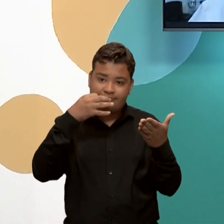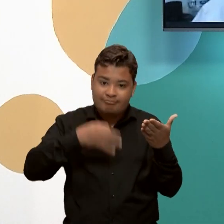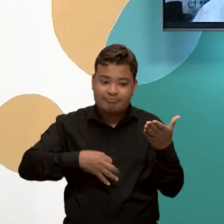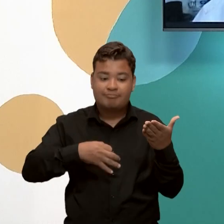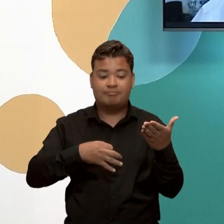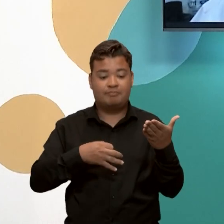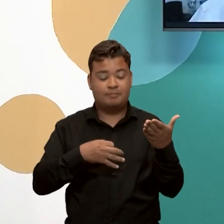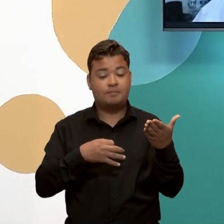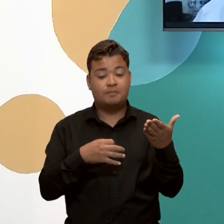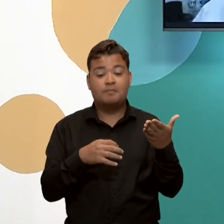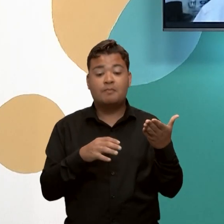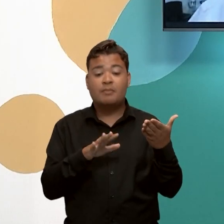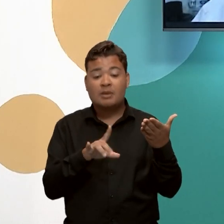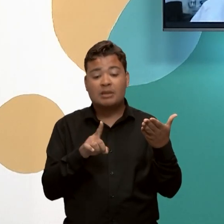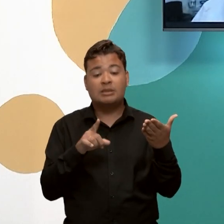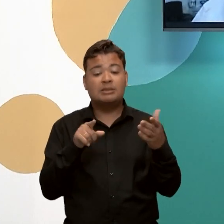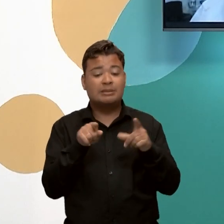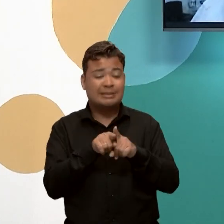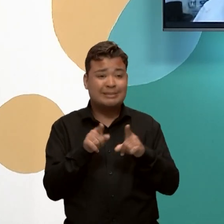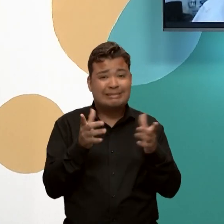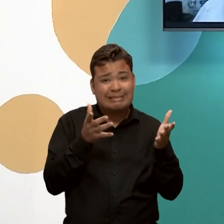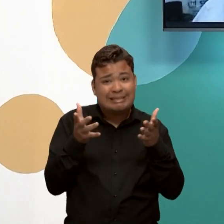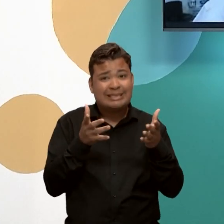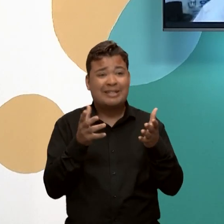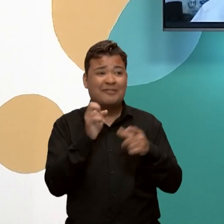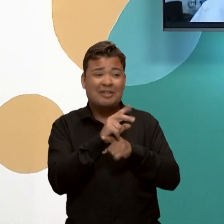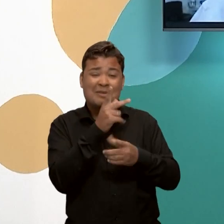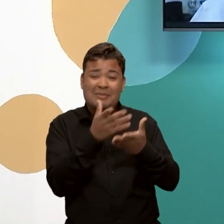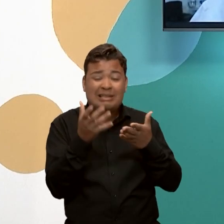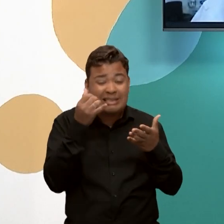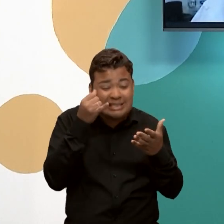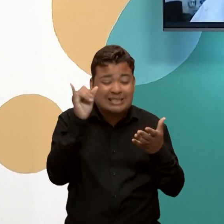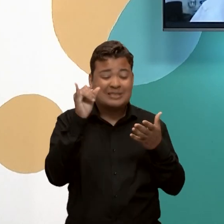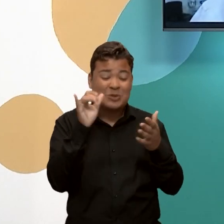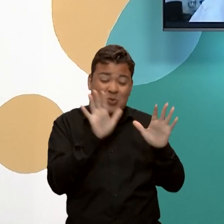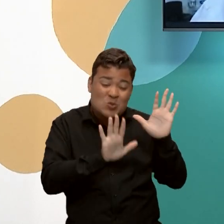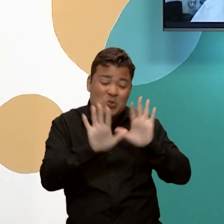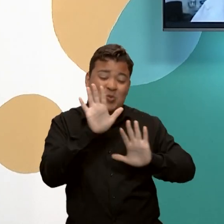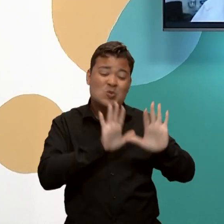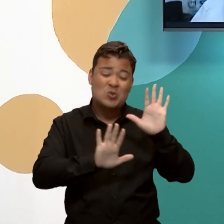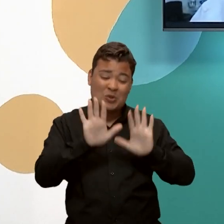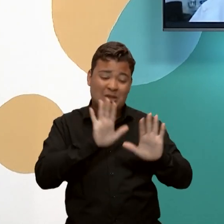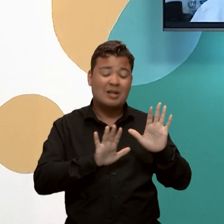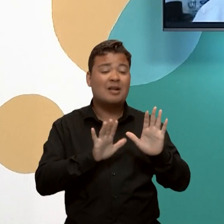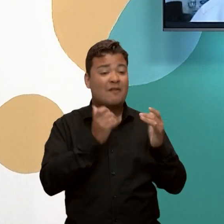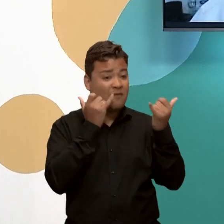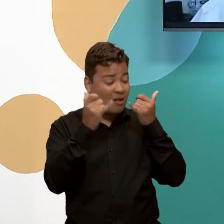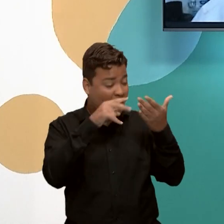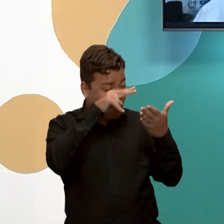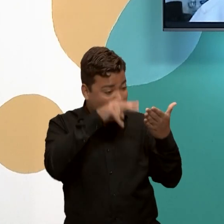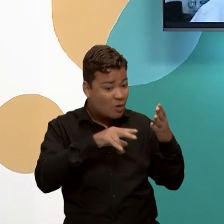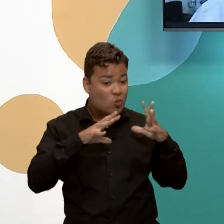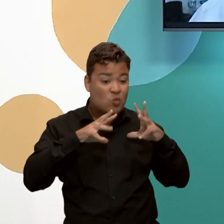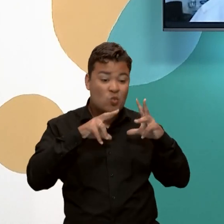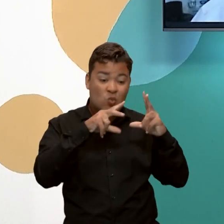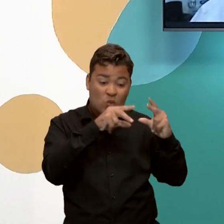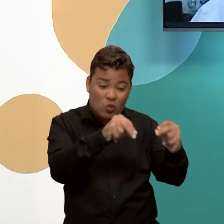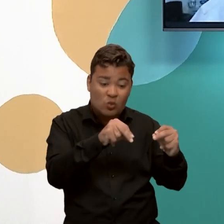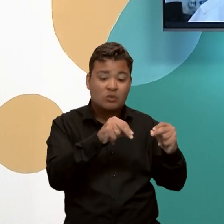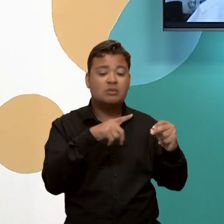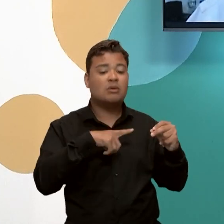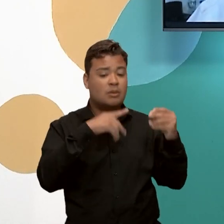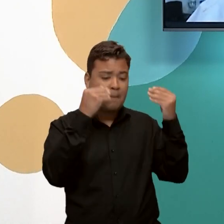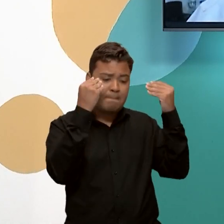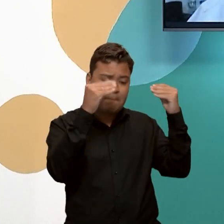procure não vacilar para perder vaga, porque não viu a informação. Tá? Todas as informações estão